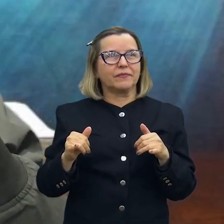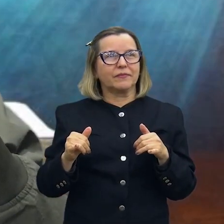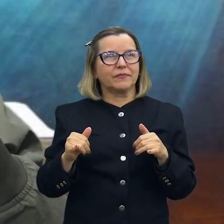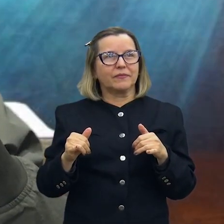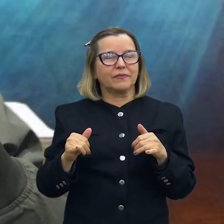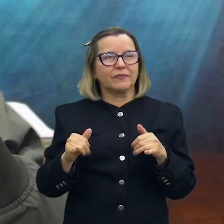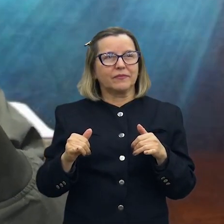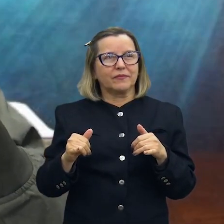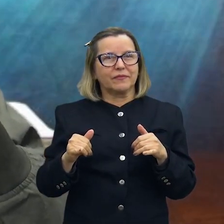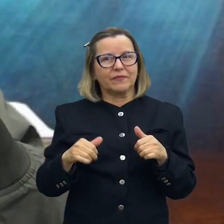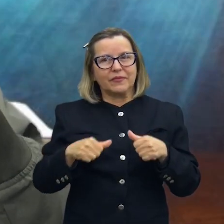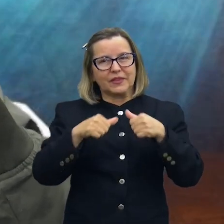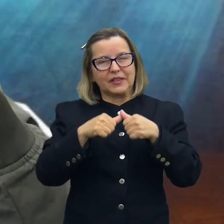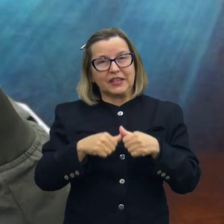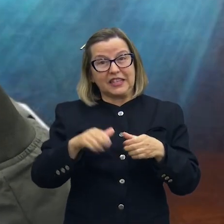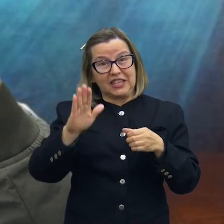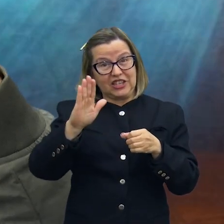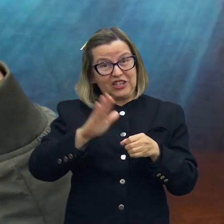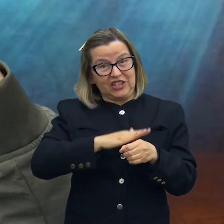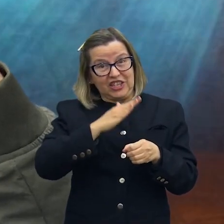cheio, está